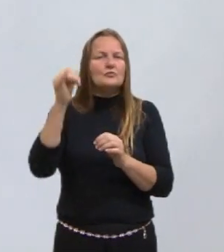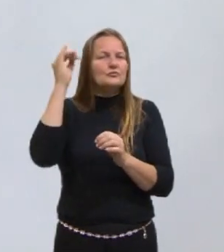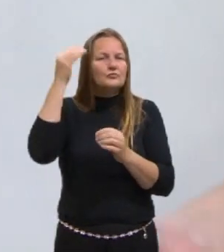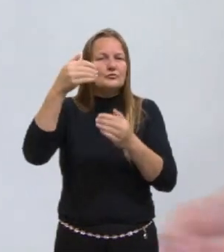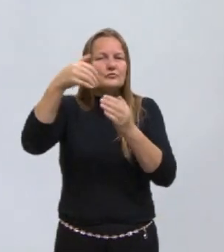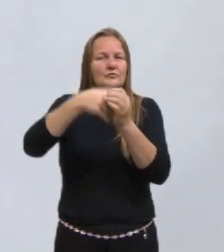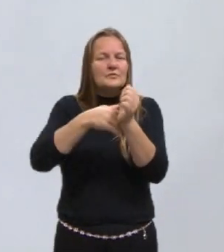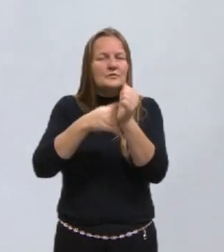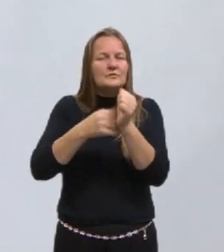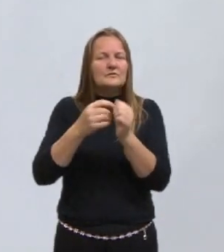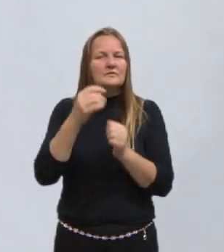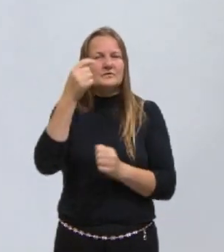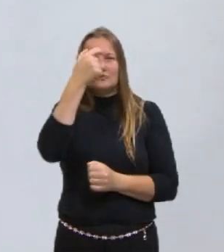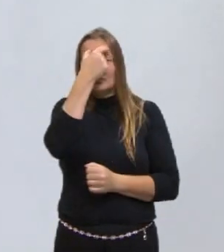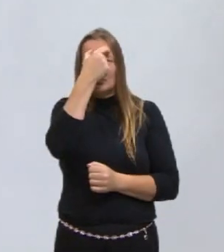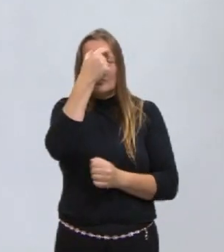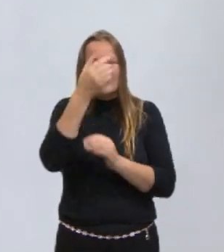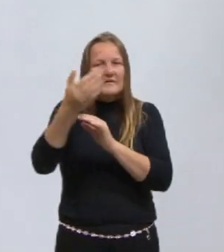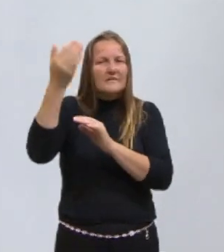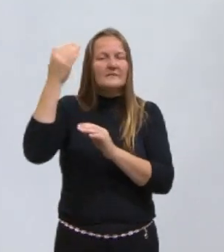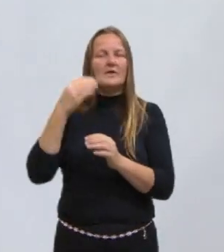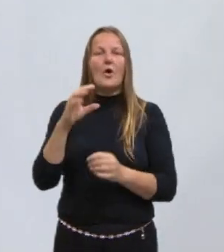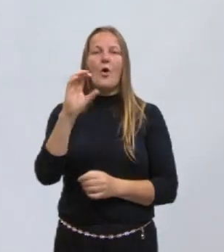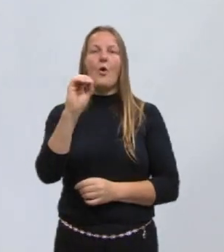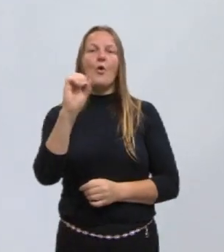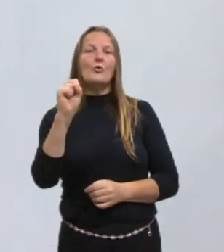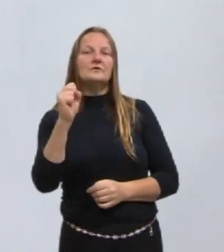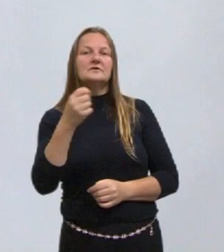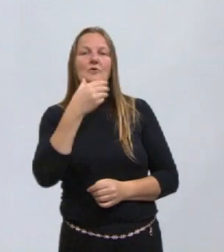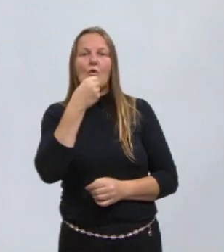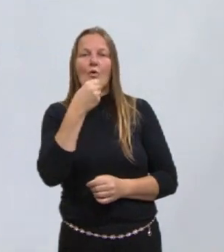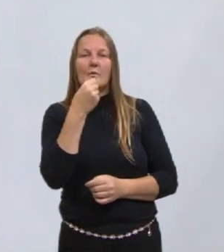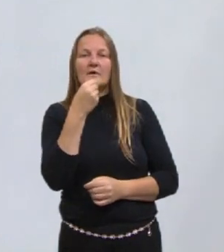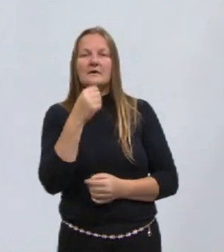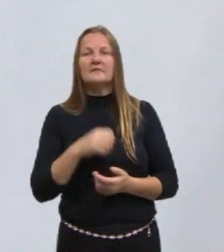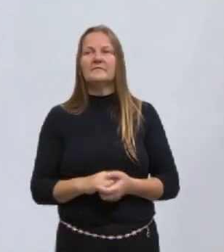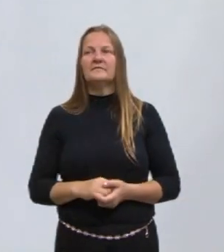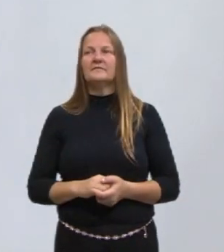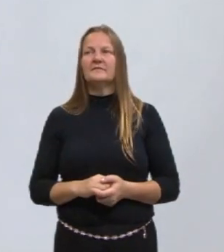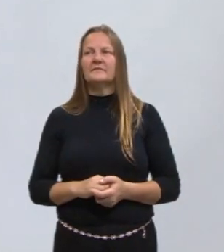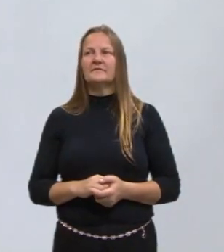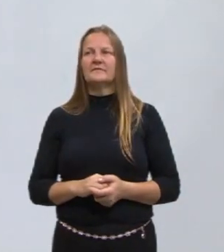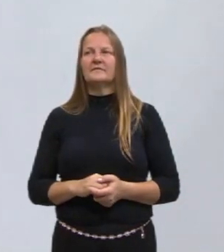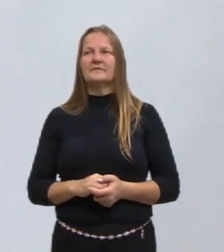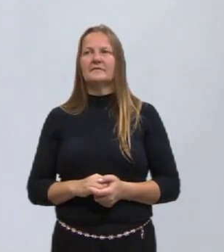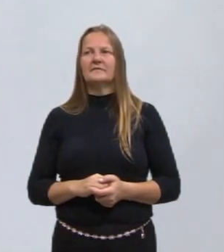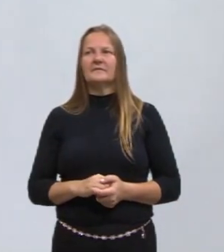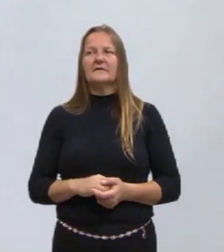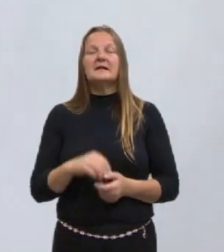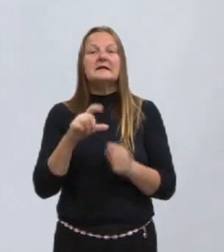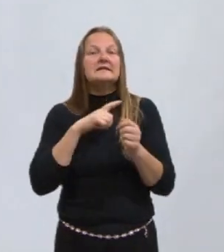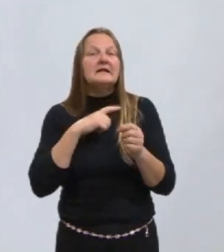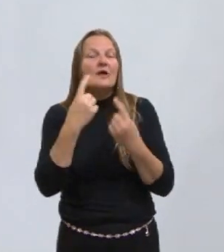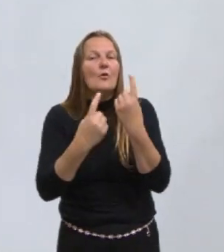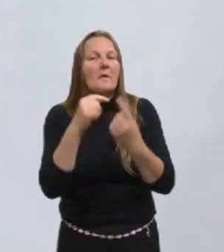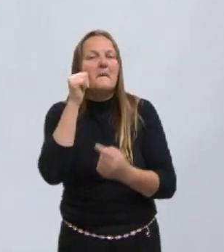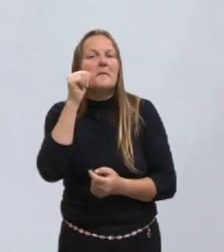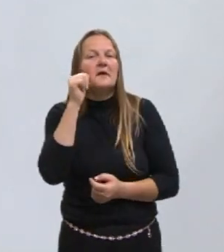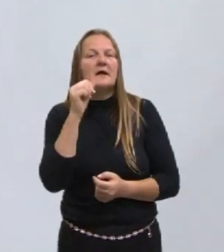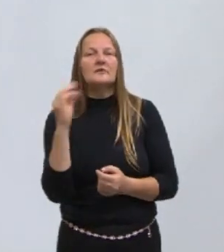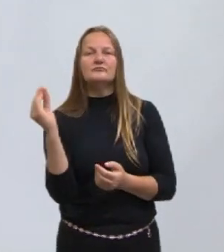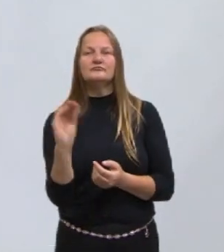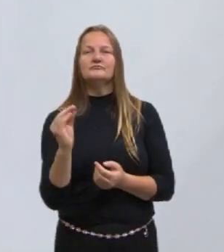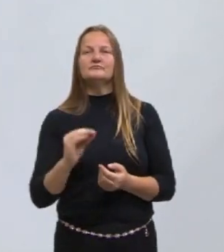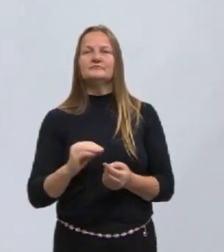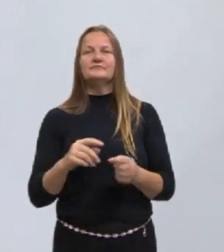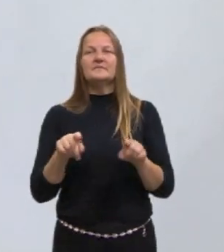língua portuguesa, a gente sempre acaba falando os autores, né? Uhum. Mas eu sempre vou lá, né, pessoal, e confiro, vejo se tem alguma mulher ali no meio. Ou